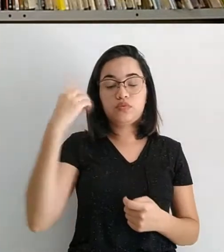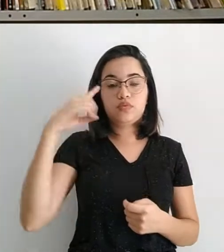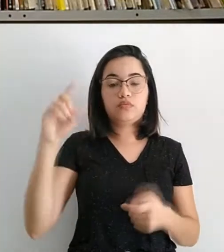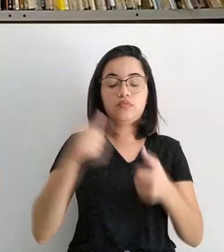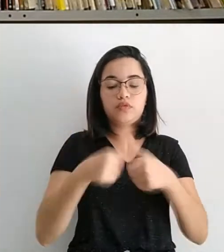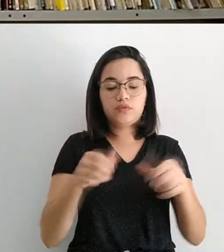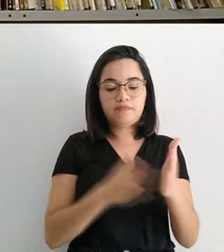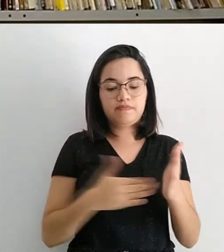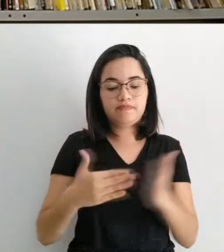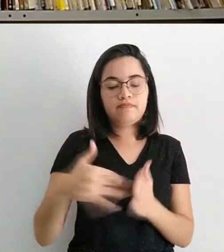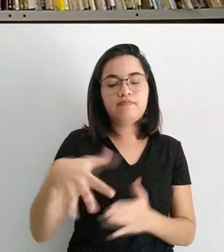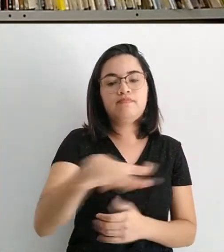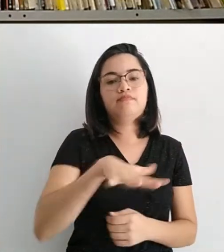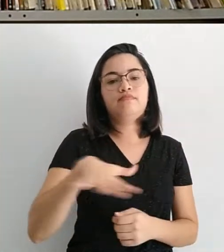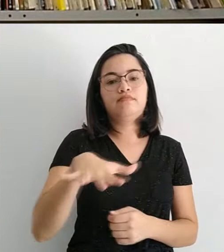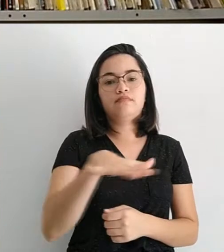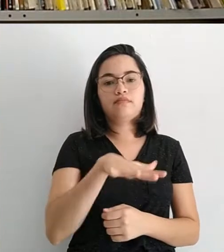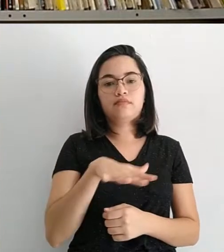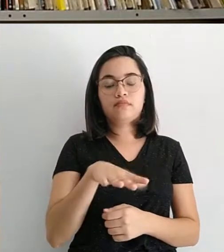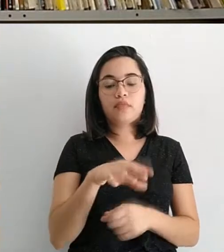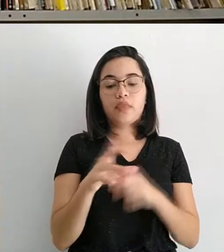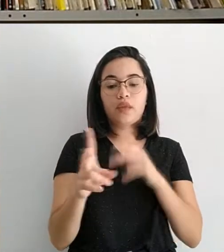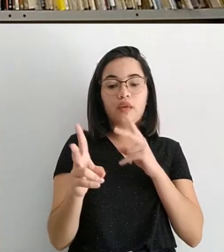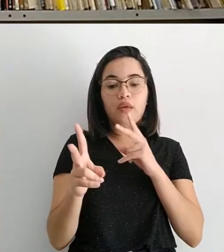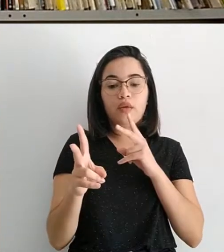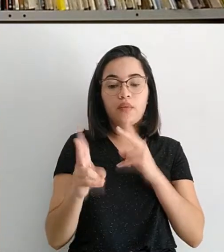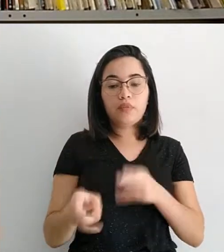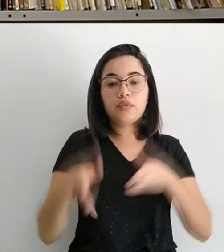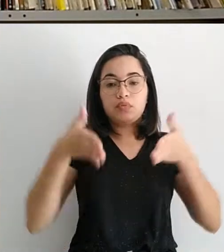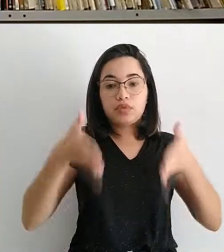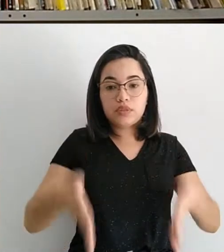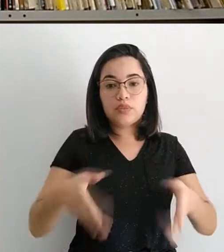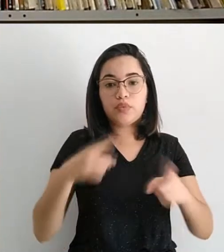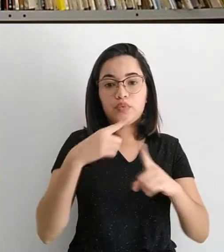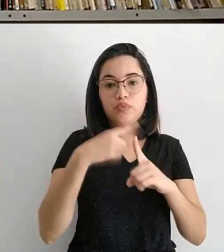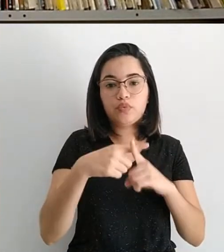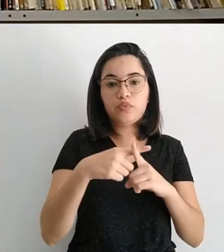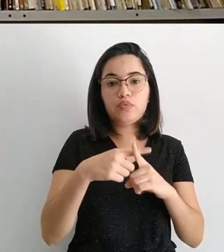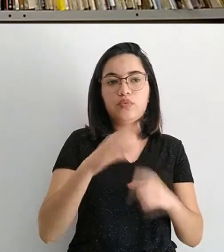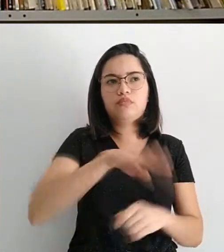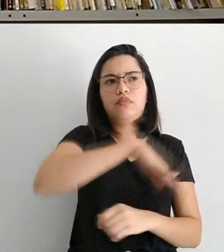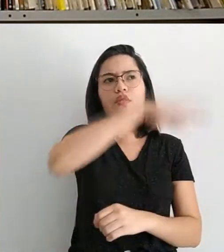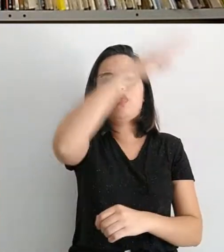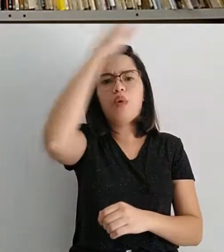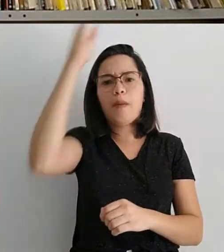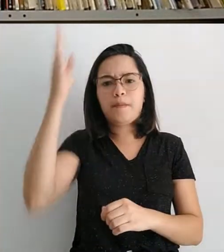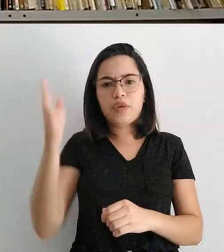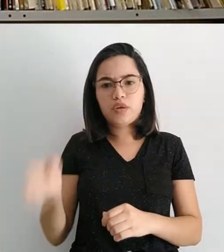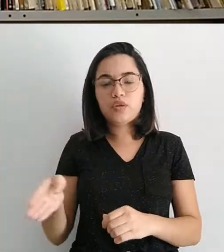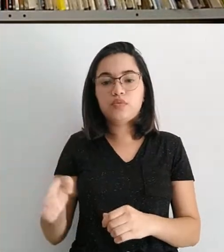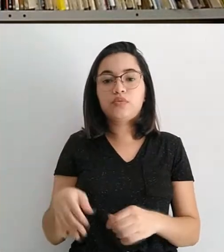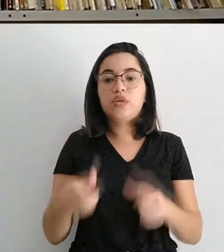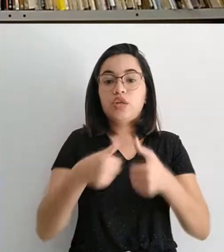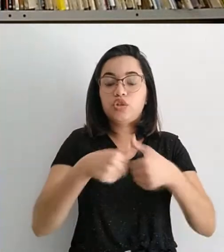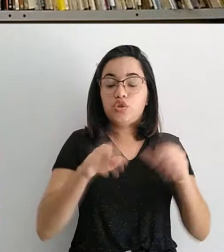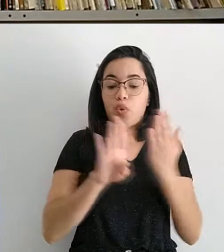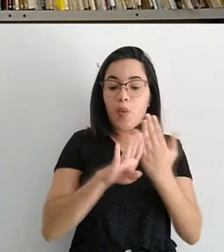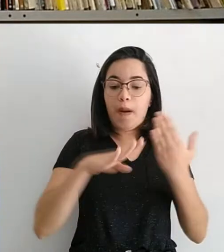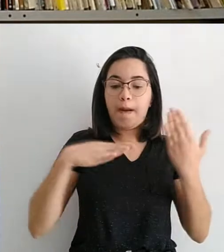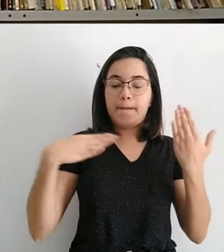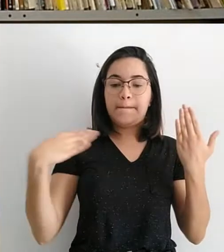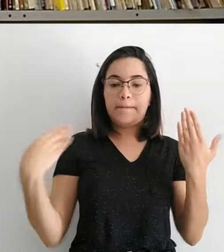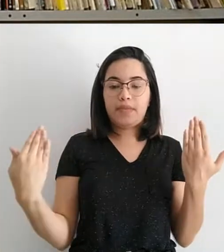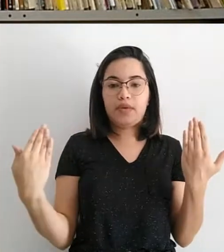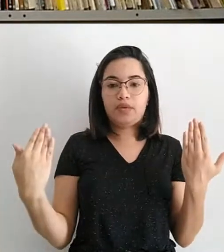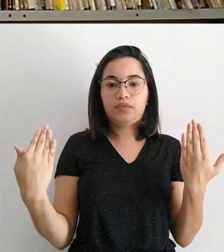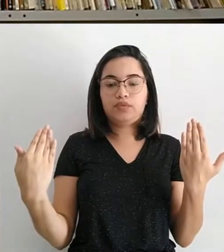Deus, eles estão em toda parte, e mesmo a sepultura e o abismo estão abertos,